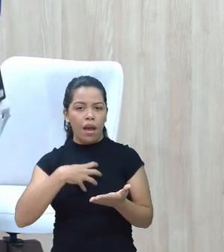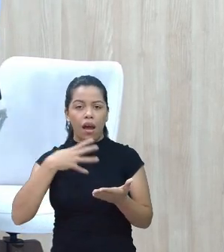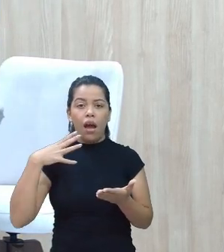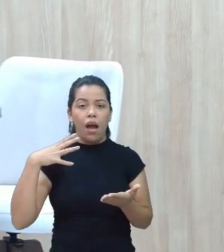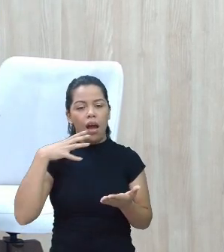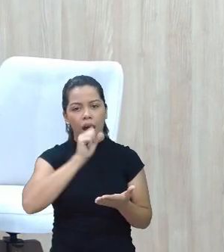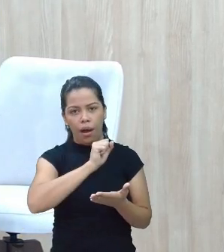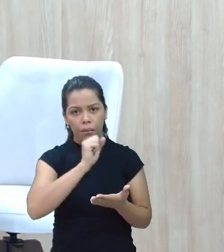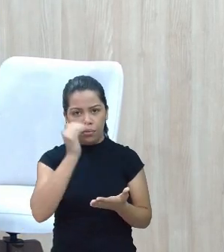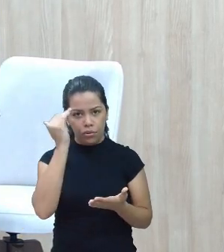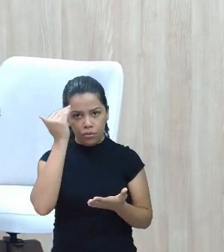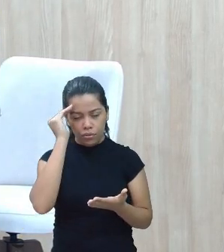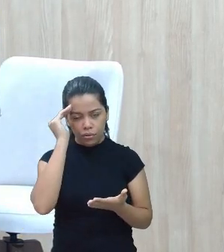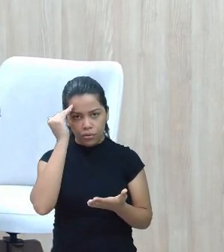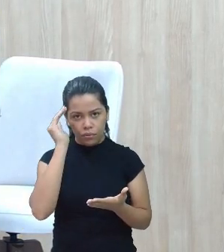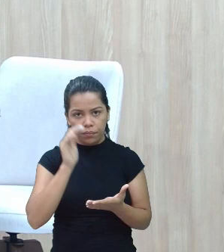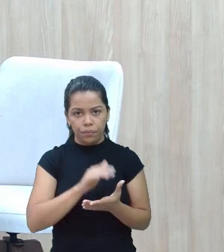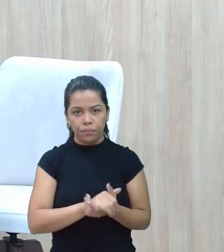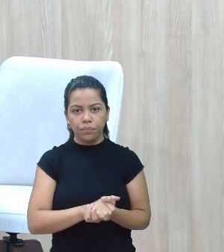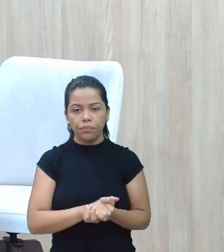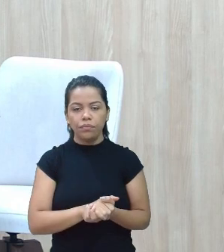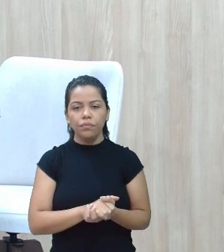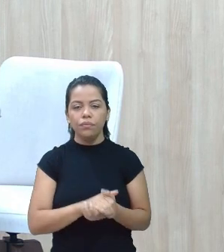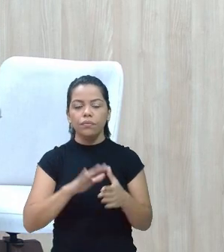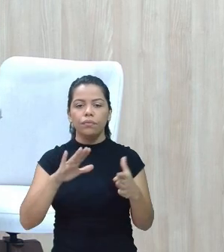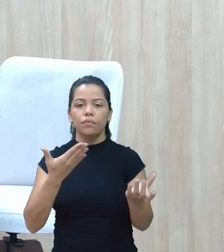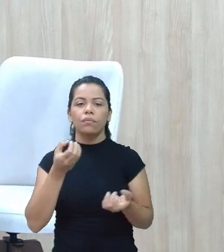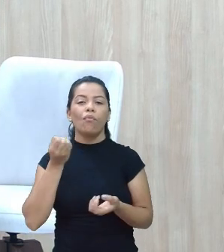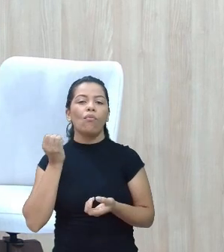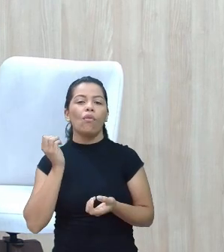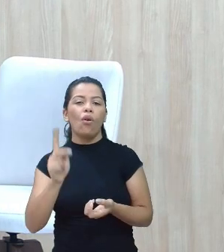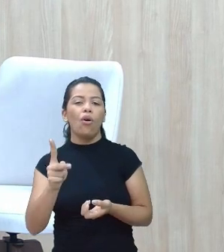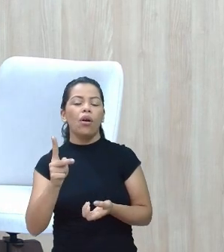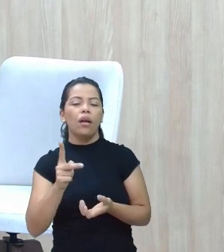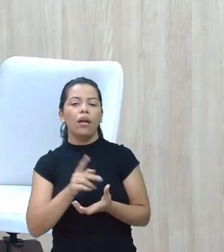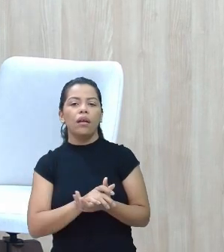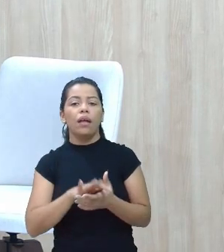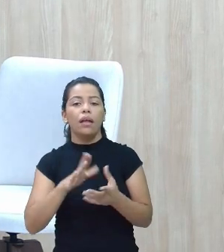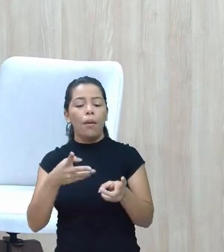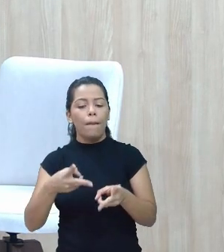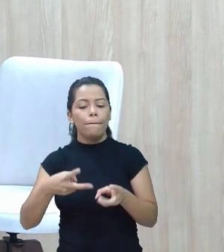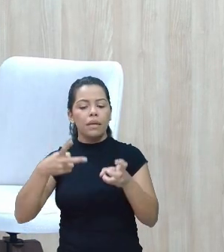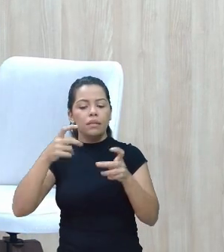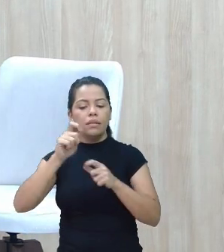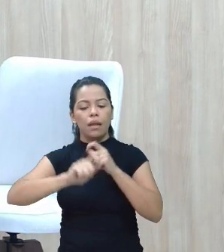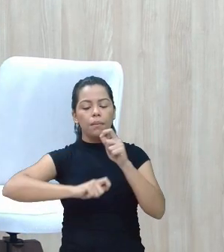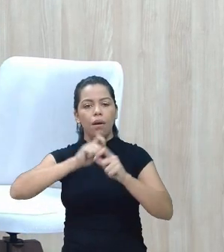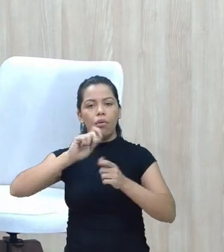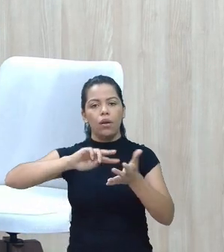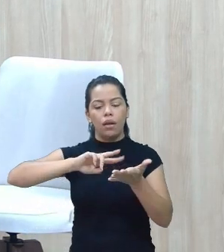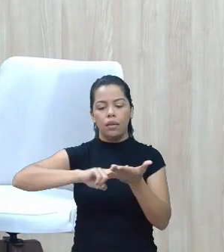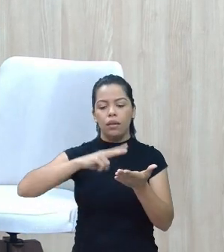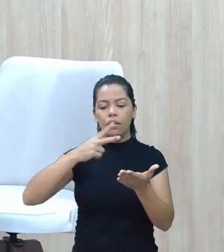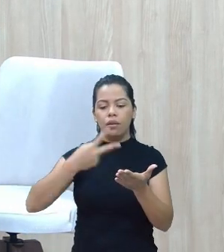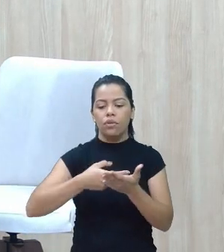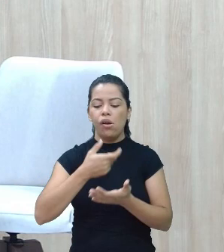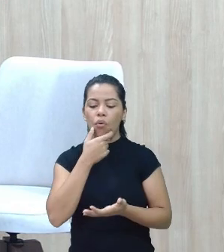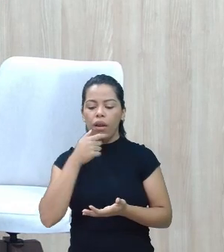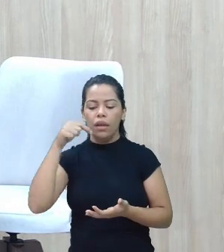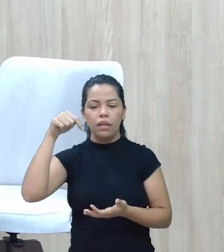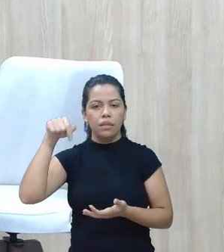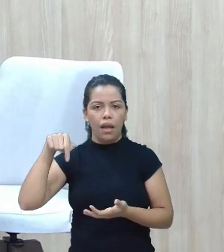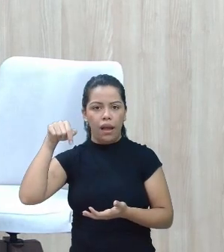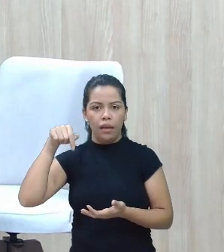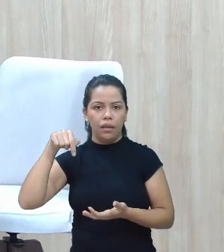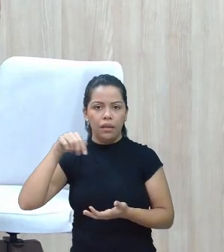Vaqueiro. Então, ok, I'm gonna see. Então perceba que aqui, o inglês aqui não está correto. Tem